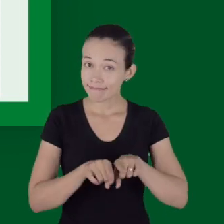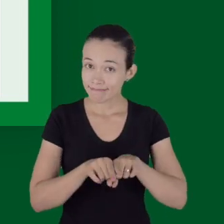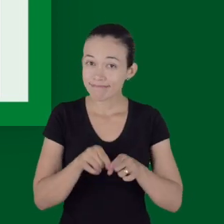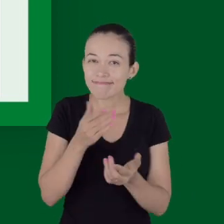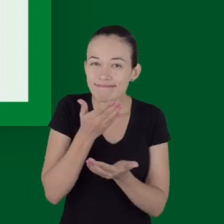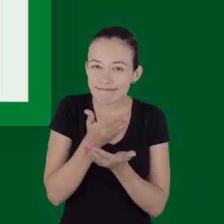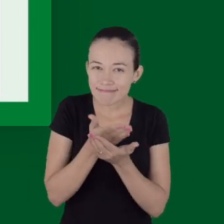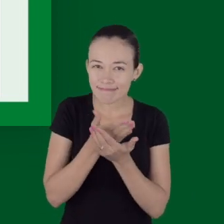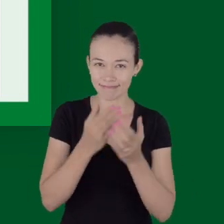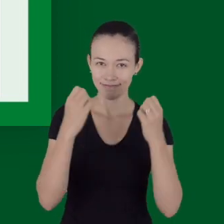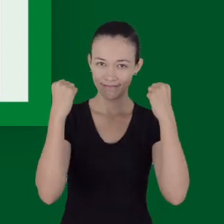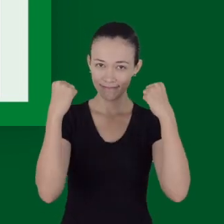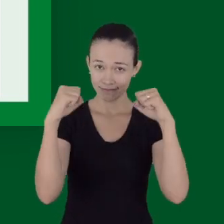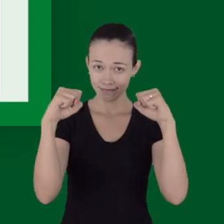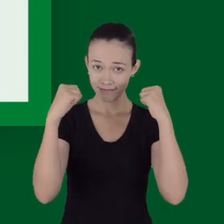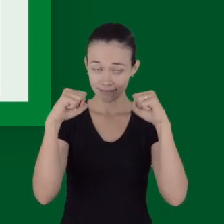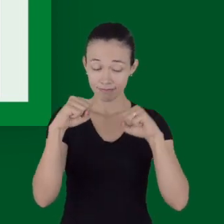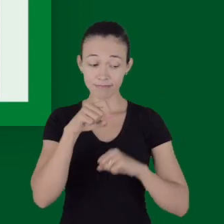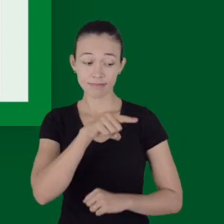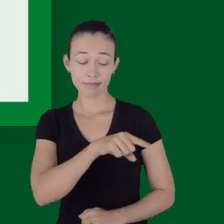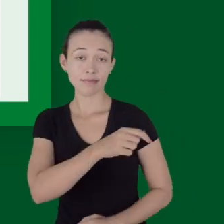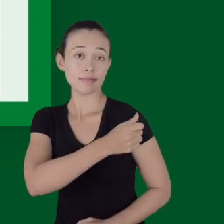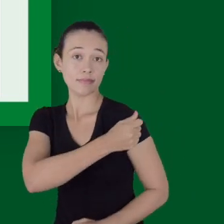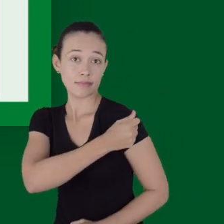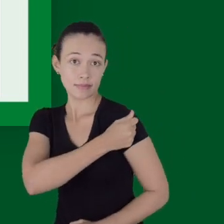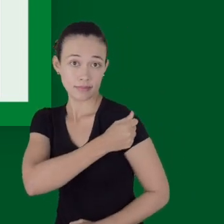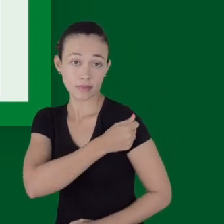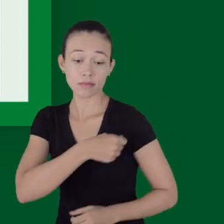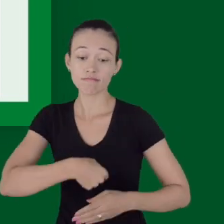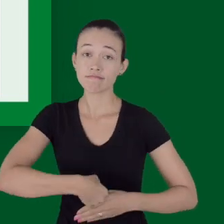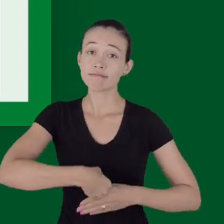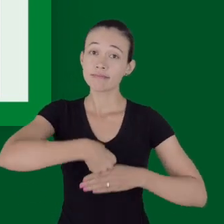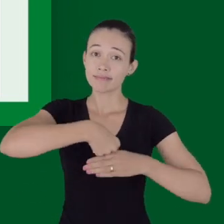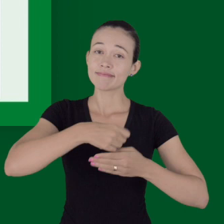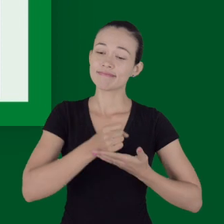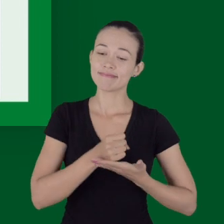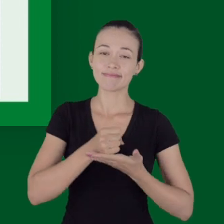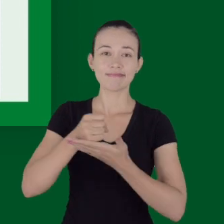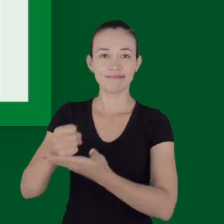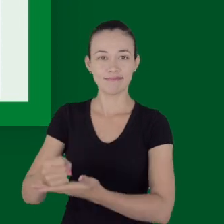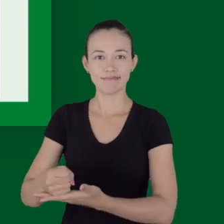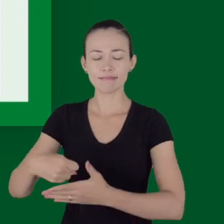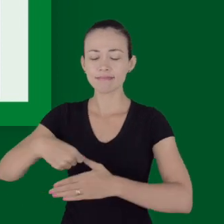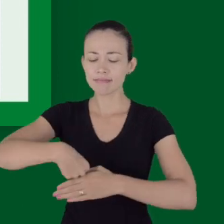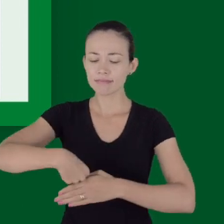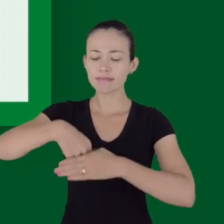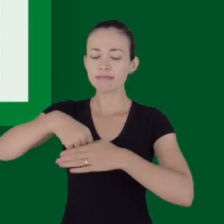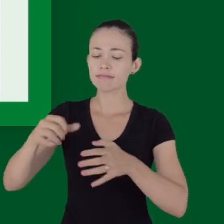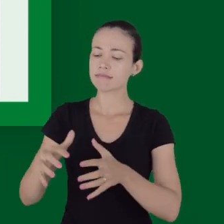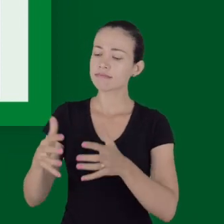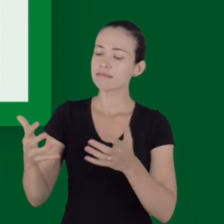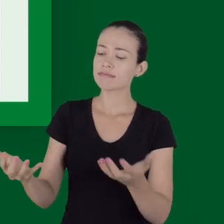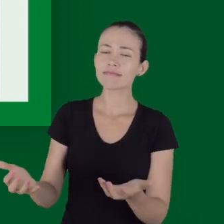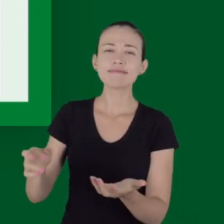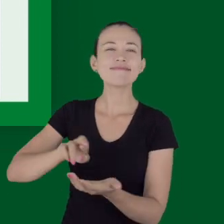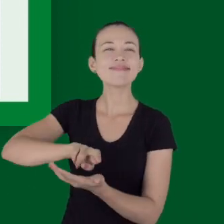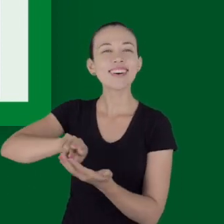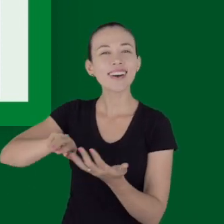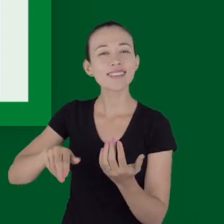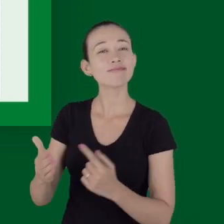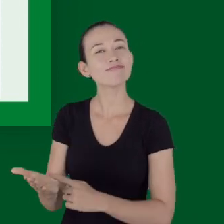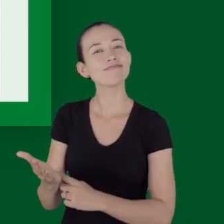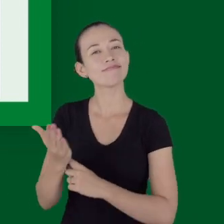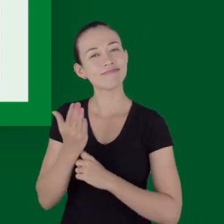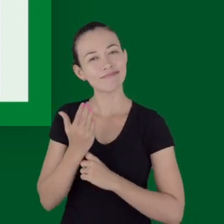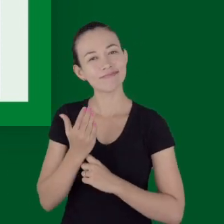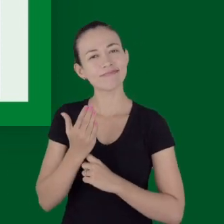Sempre levar para as aulas de educação física o kit de hipoglicemia, porque durante o exercício ocorre